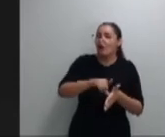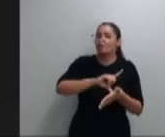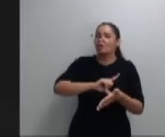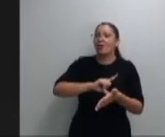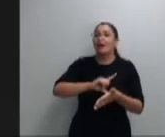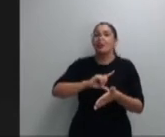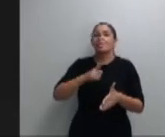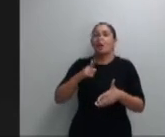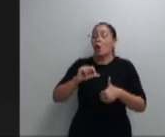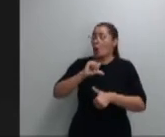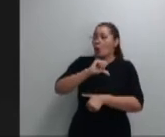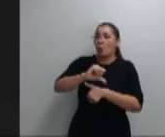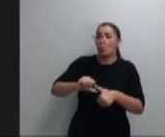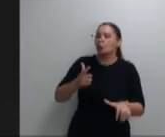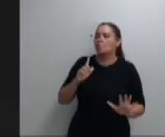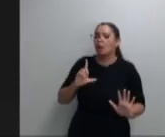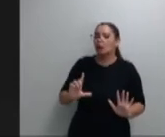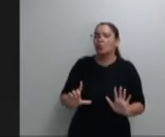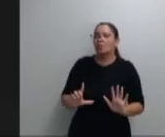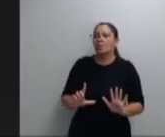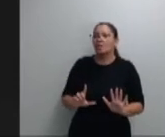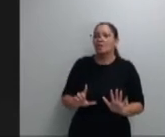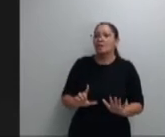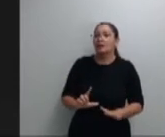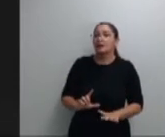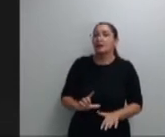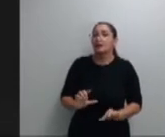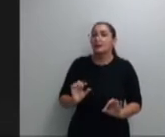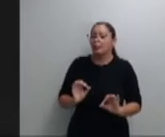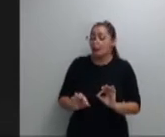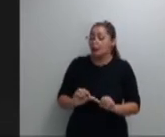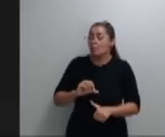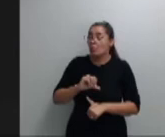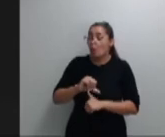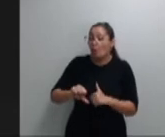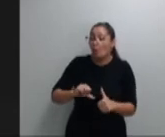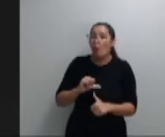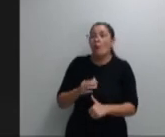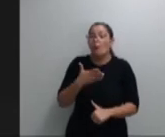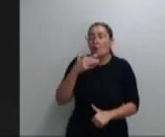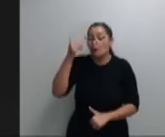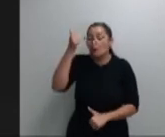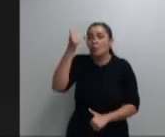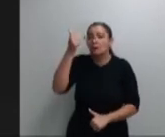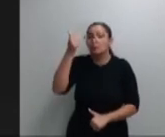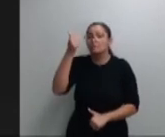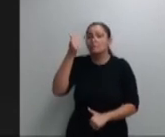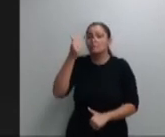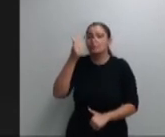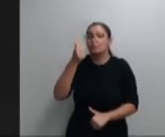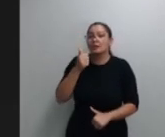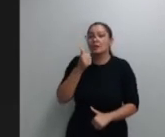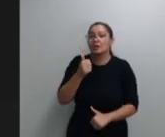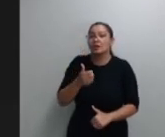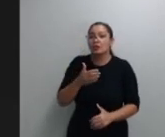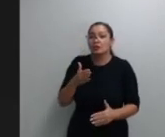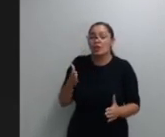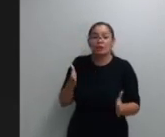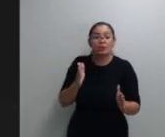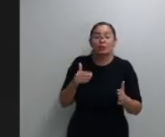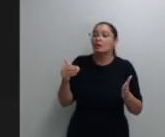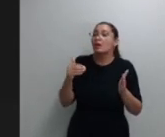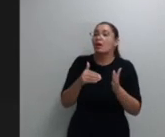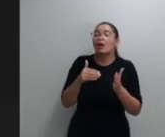relação aos recorridos é mais vantajoso para os recorridos é mais vantajoso que se considere só até o que está até 2013